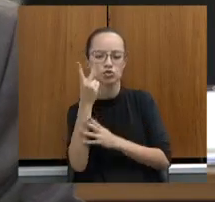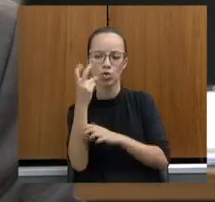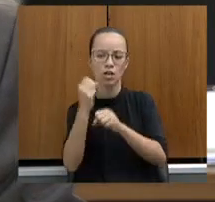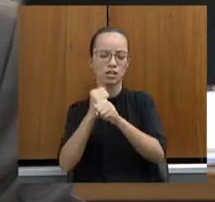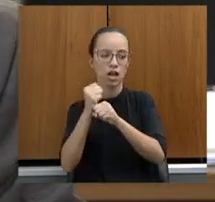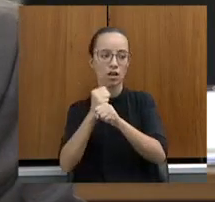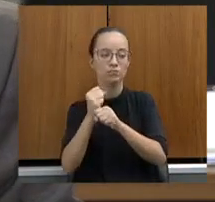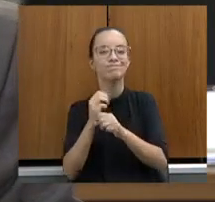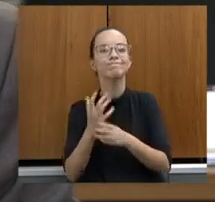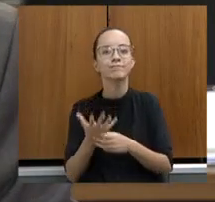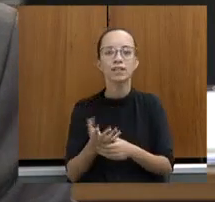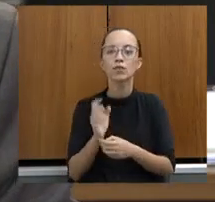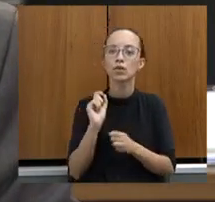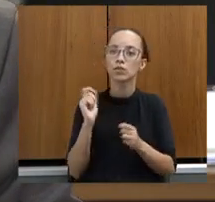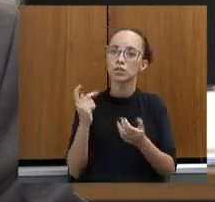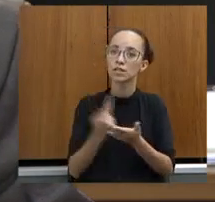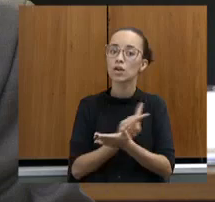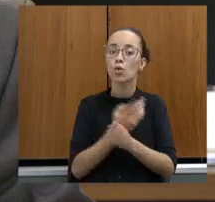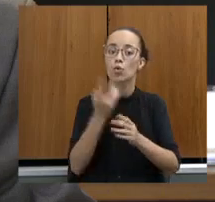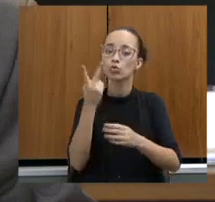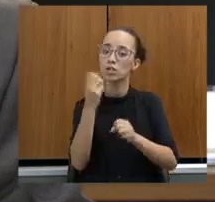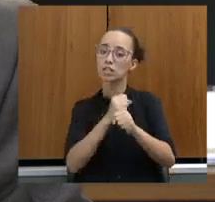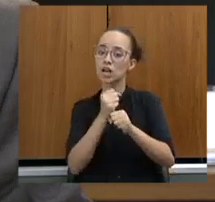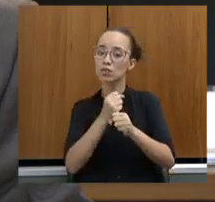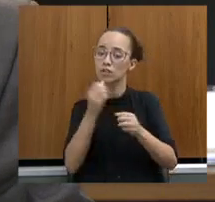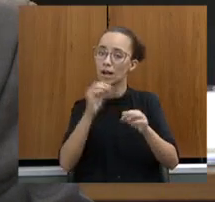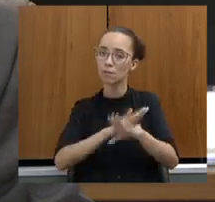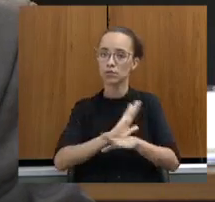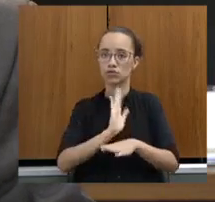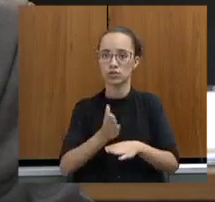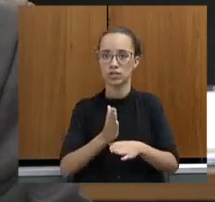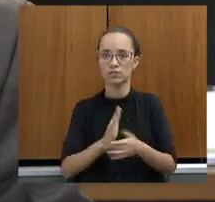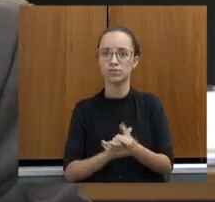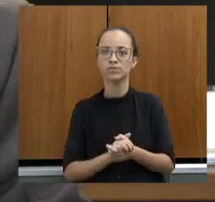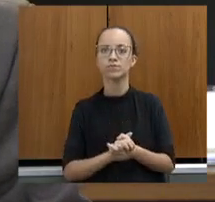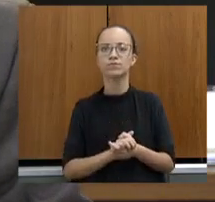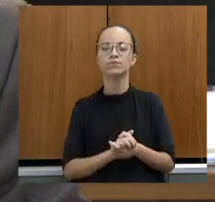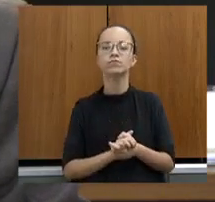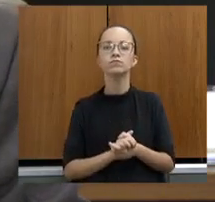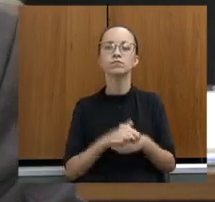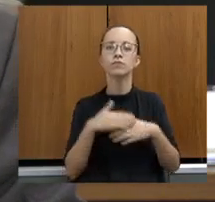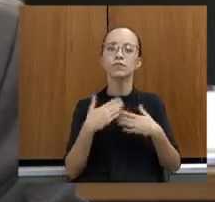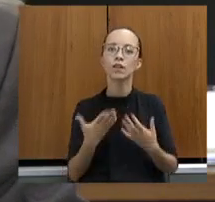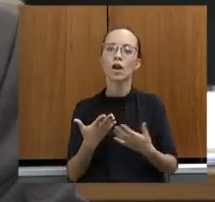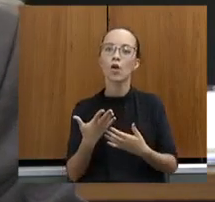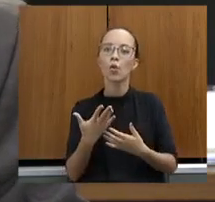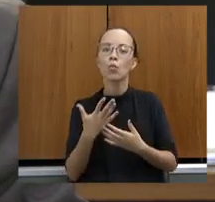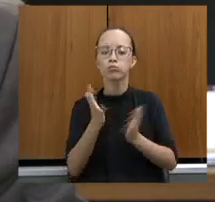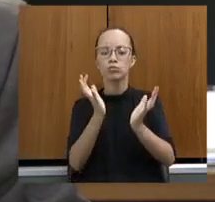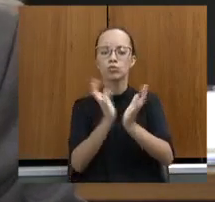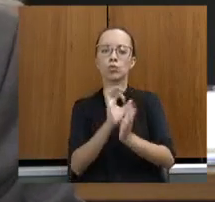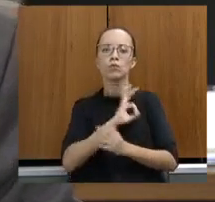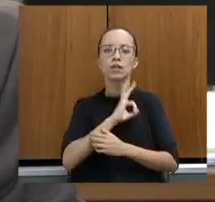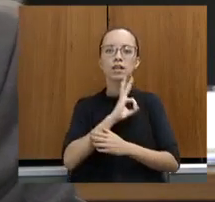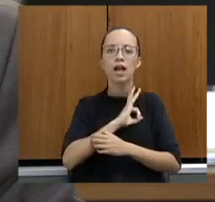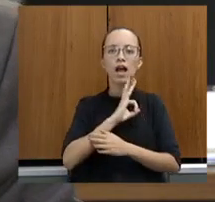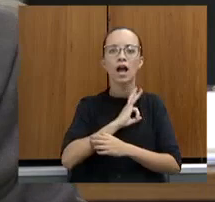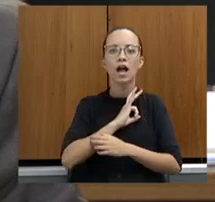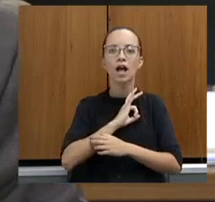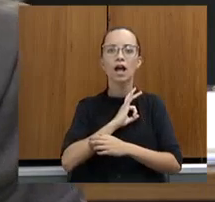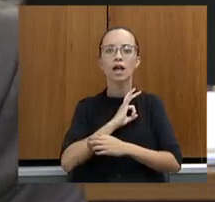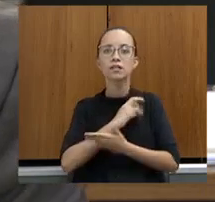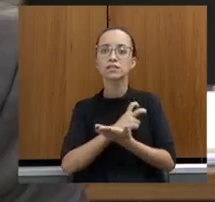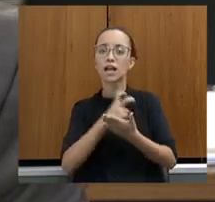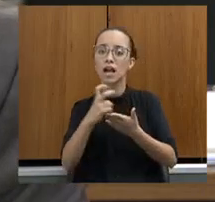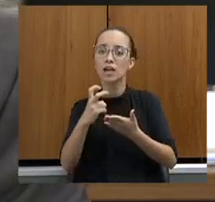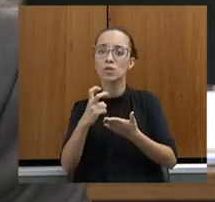dois anos venceram em 2021 então a saída dos nossos militares elas foi provocada pela reforma